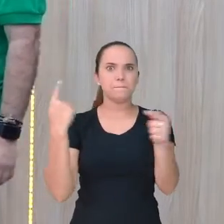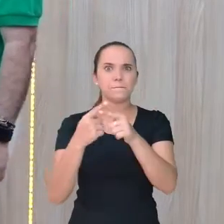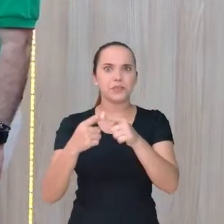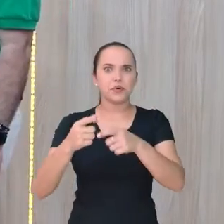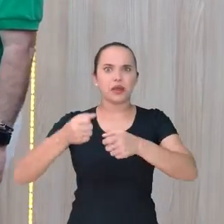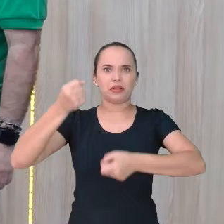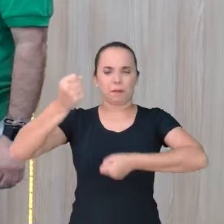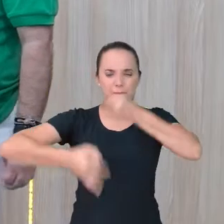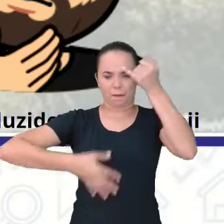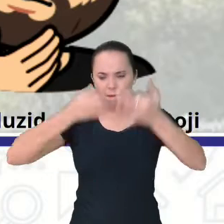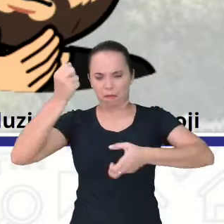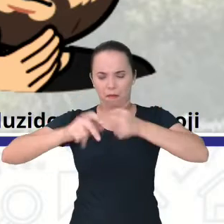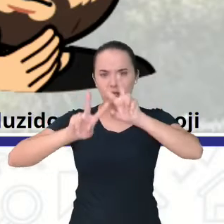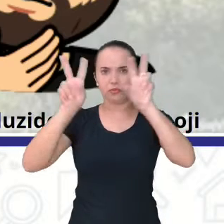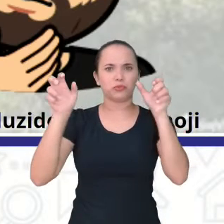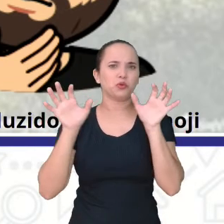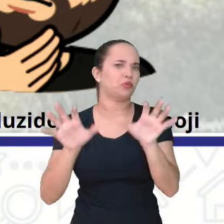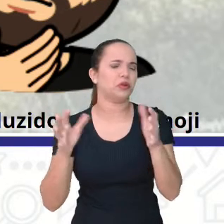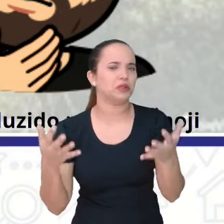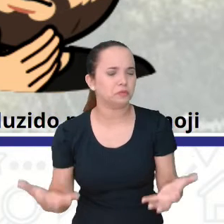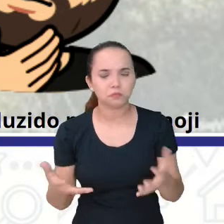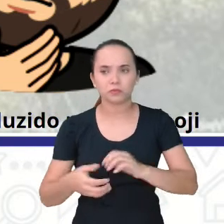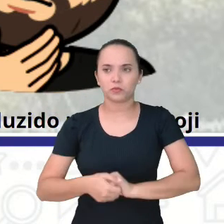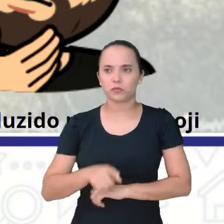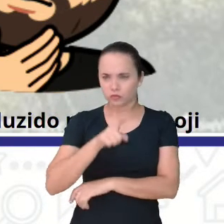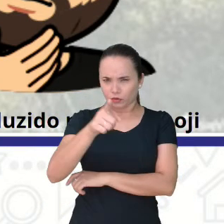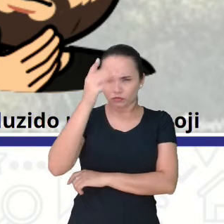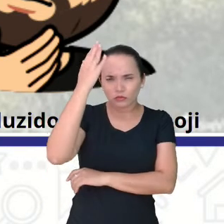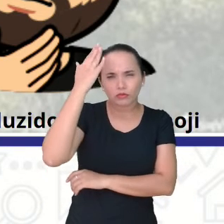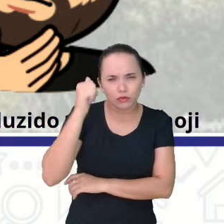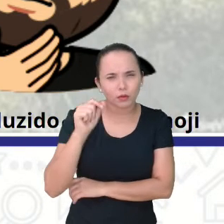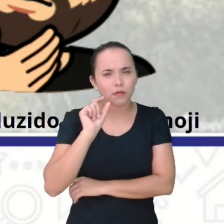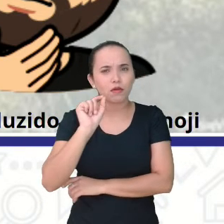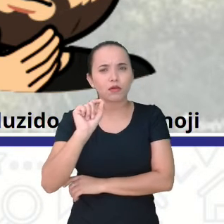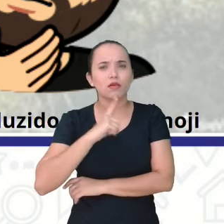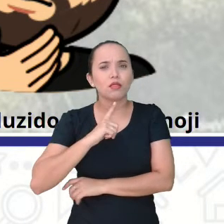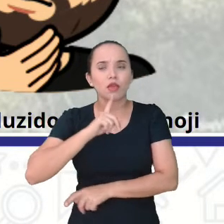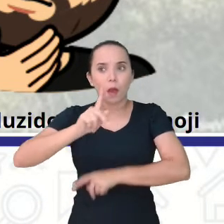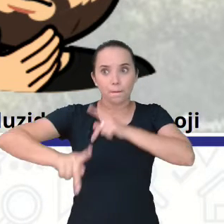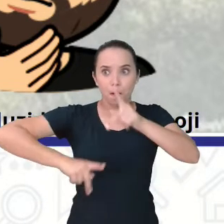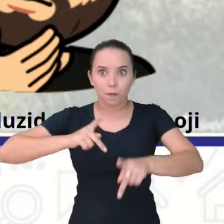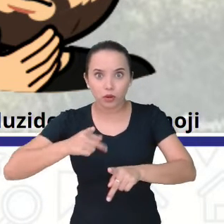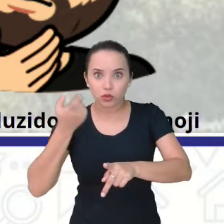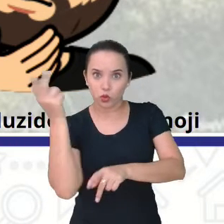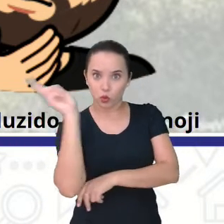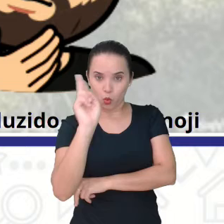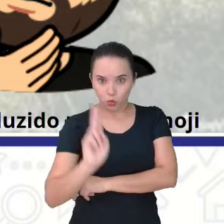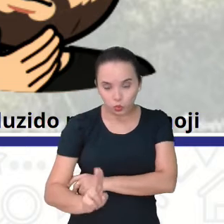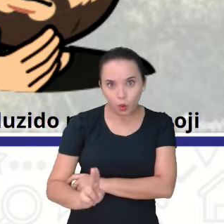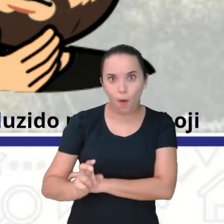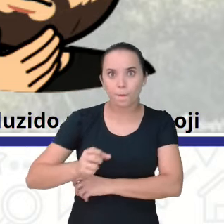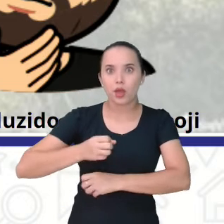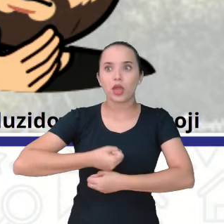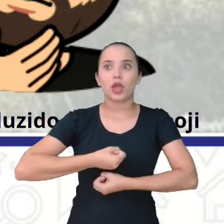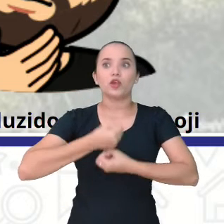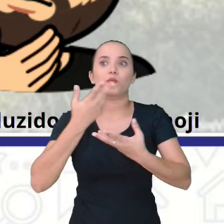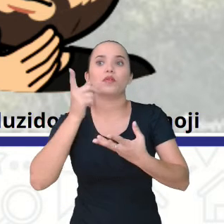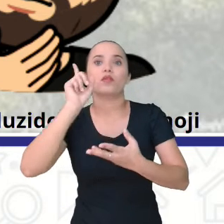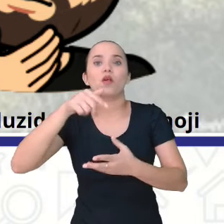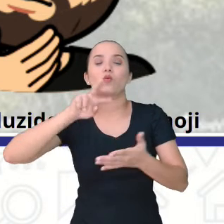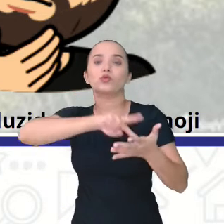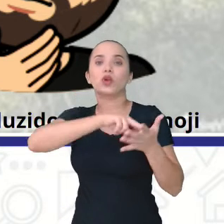é o seguinte, você sabia que existia um povo que tinha como significado do nome do seu povo a expressão